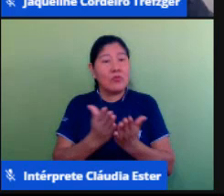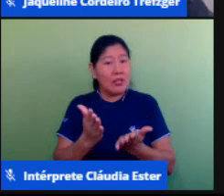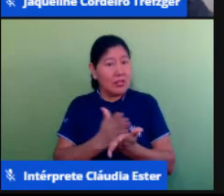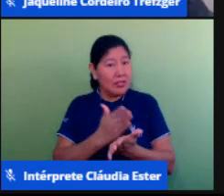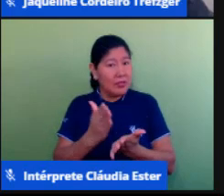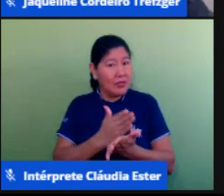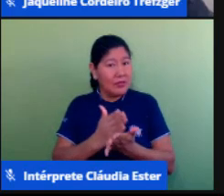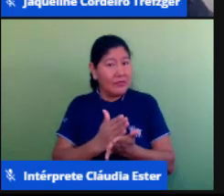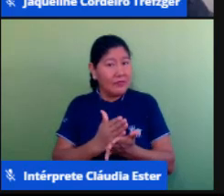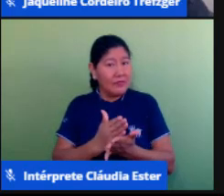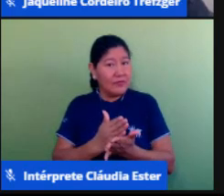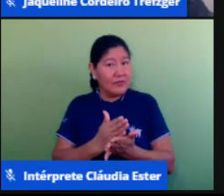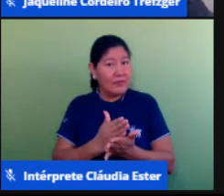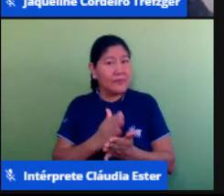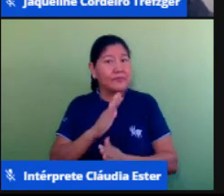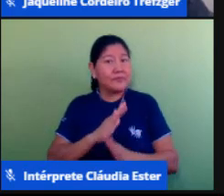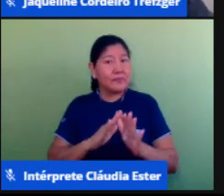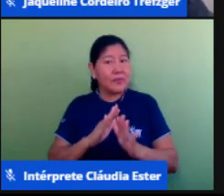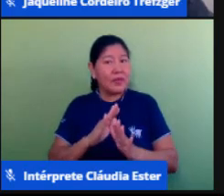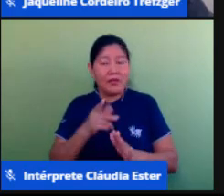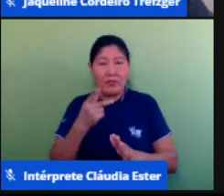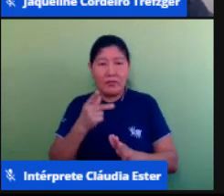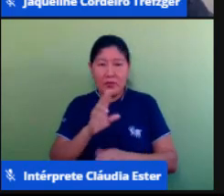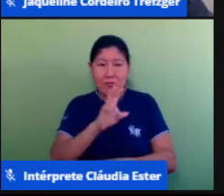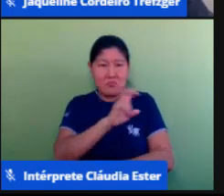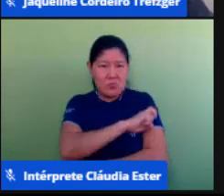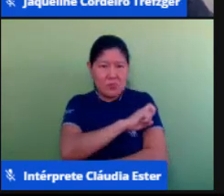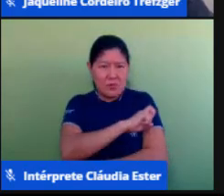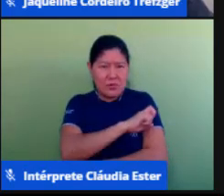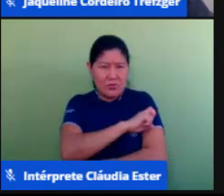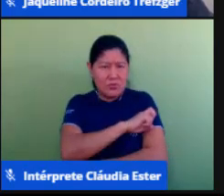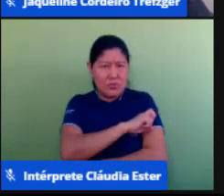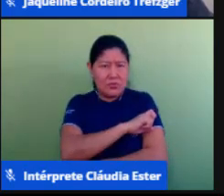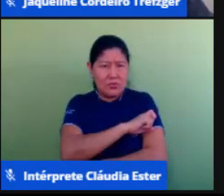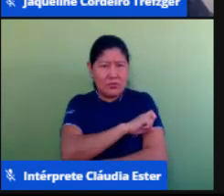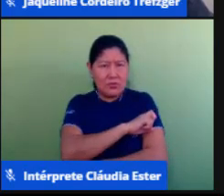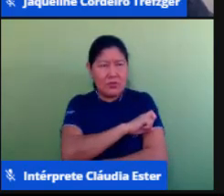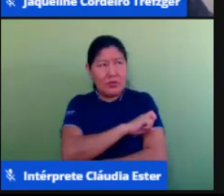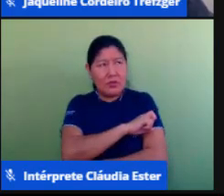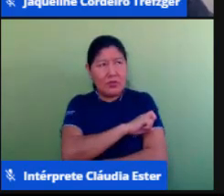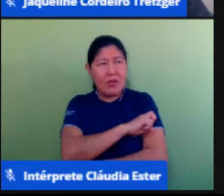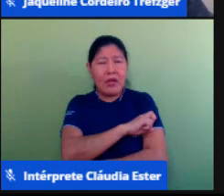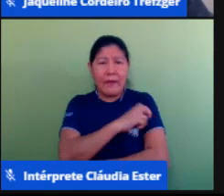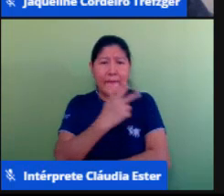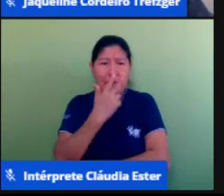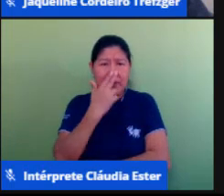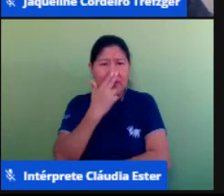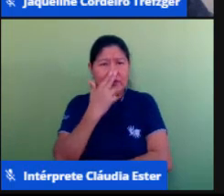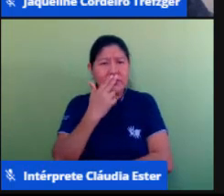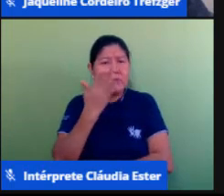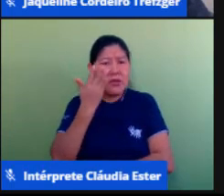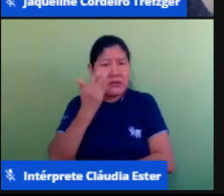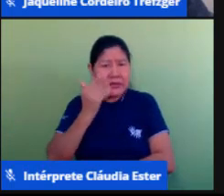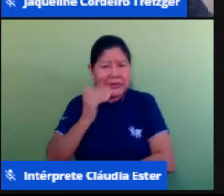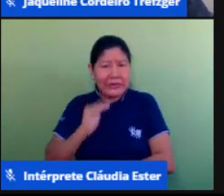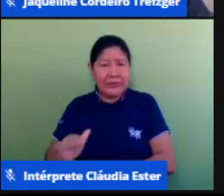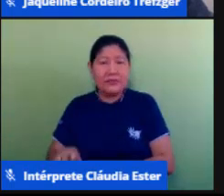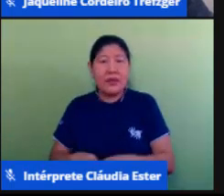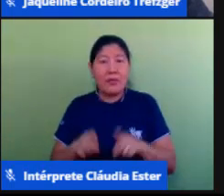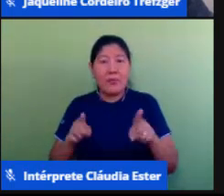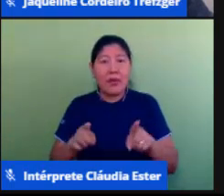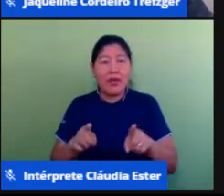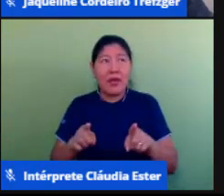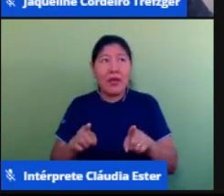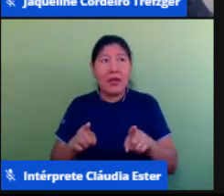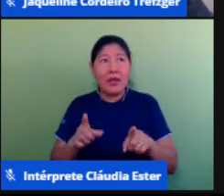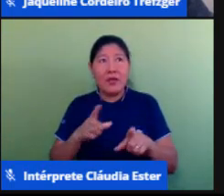não muito adequado para o quinto ano, porque seria um vídeo até meio infantil. Mas nós não podemos esquecer